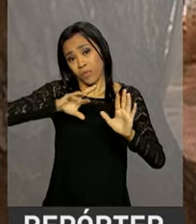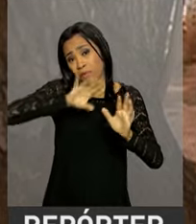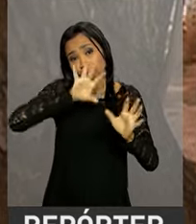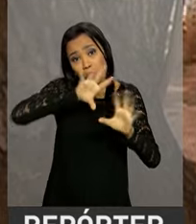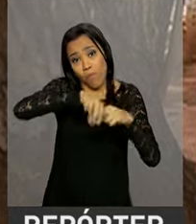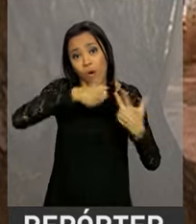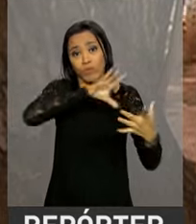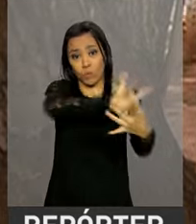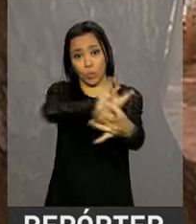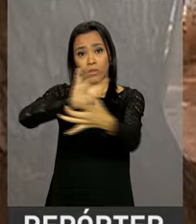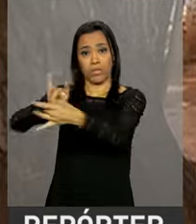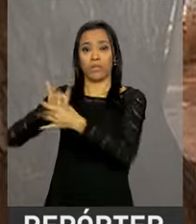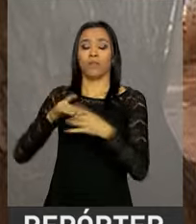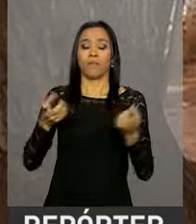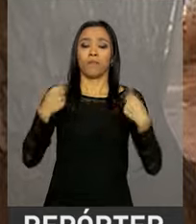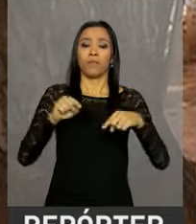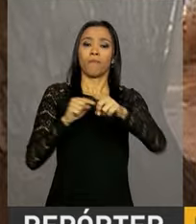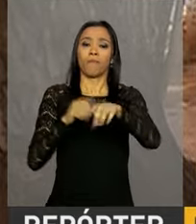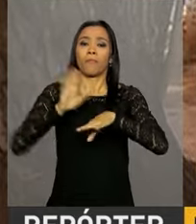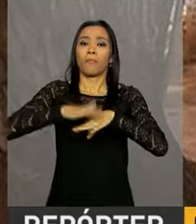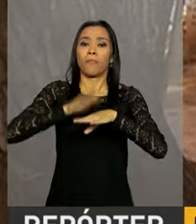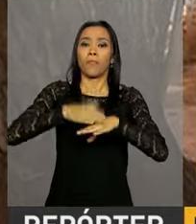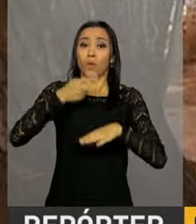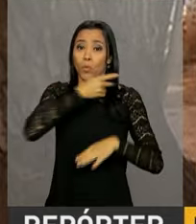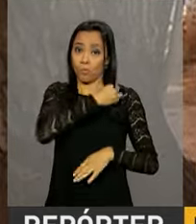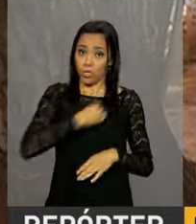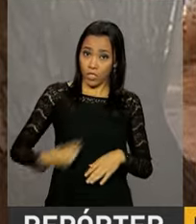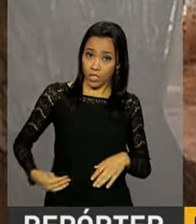De acordo com o ministro da Fazenda, aumento de